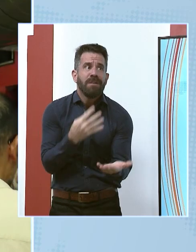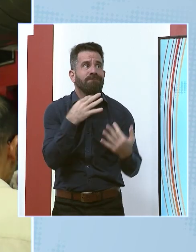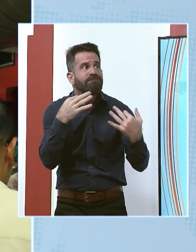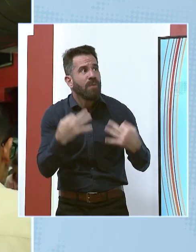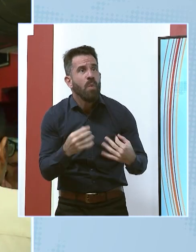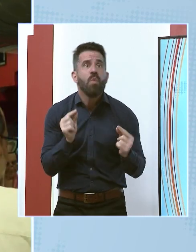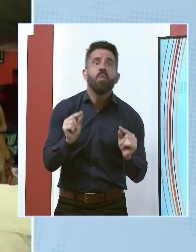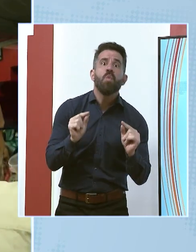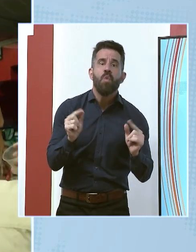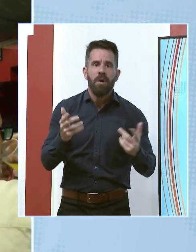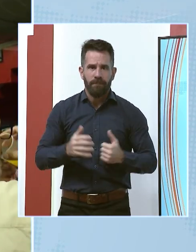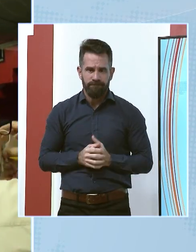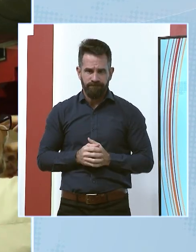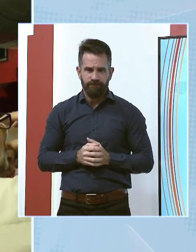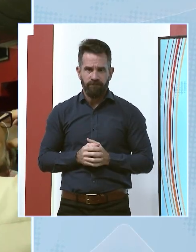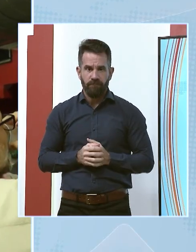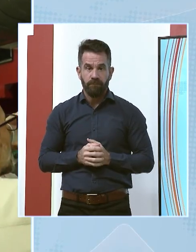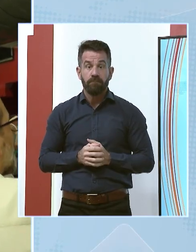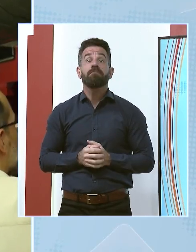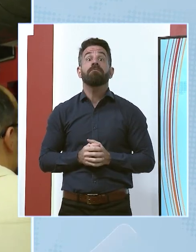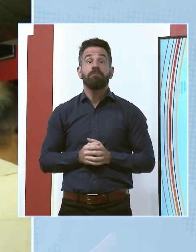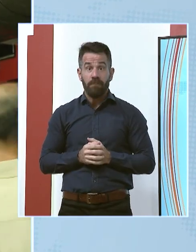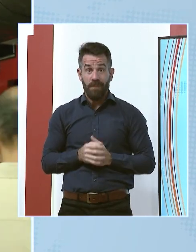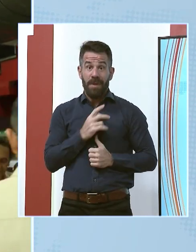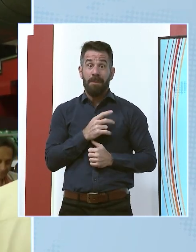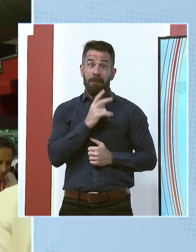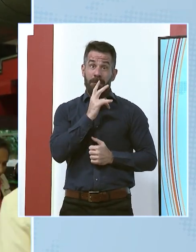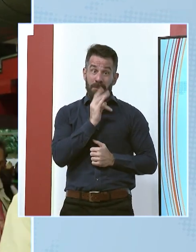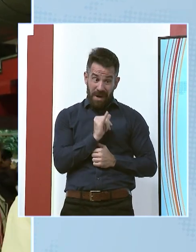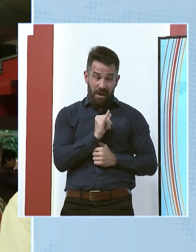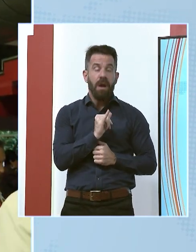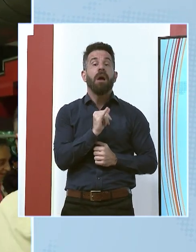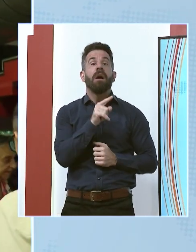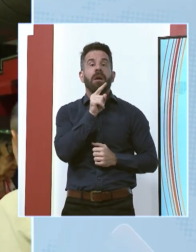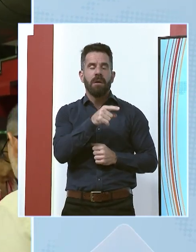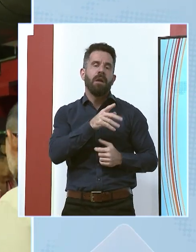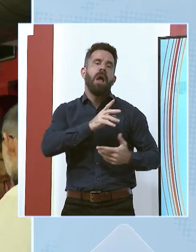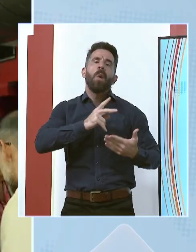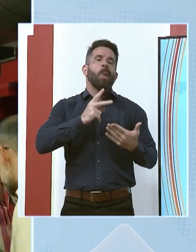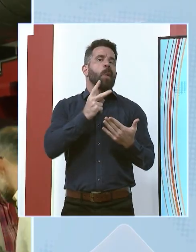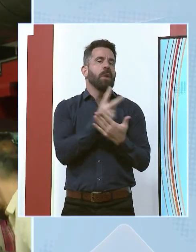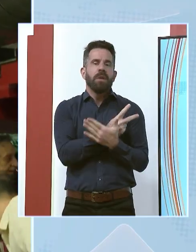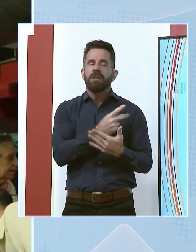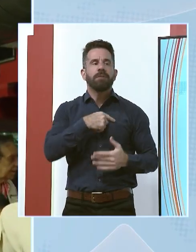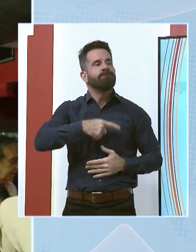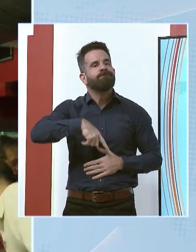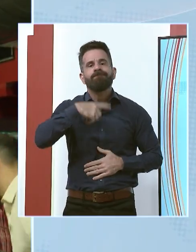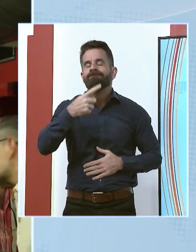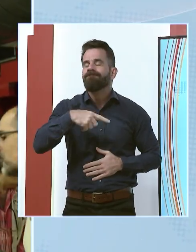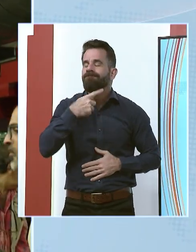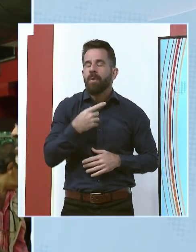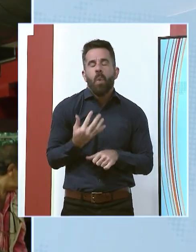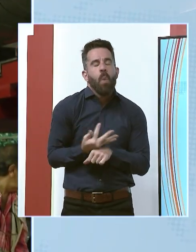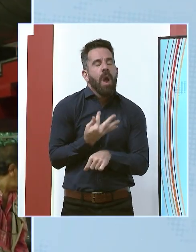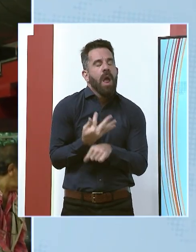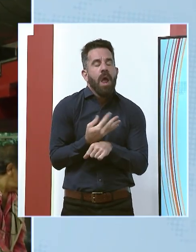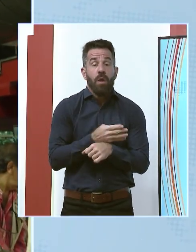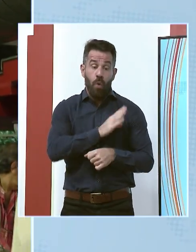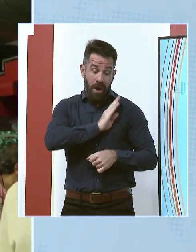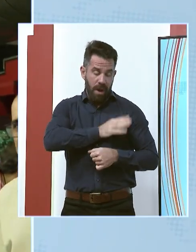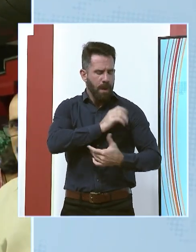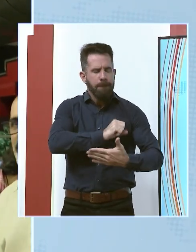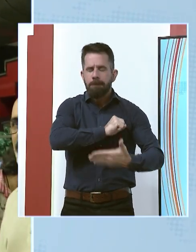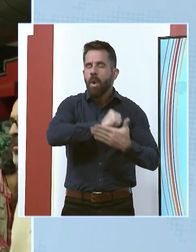acontecido. Meu pai faleceu 1 ano e meio depois. Meu pai já era cardíaco e não suportou, E minha mãe